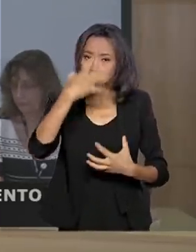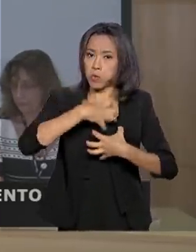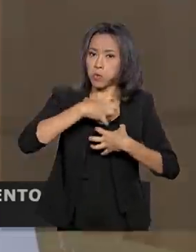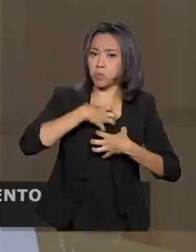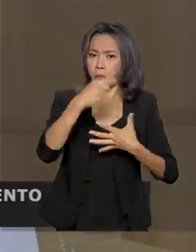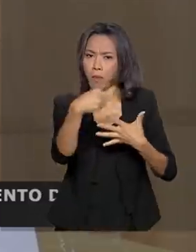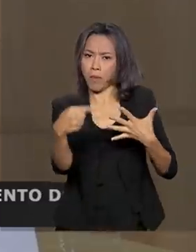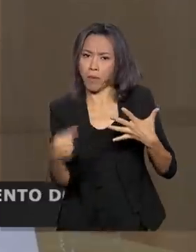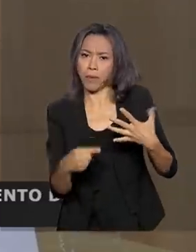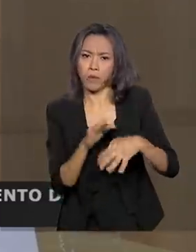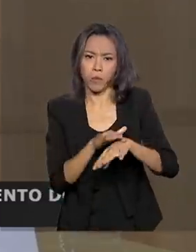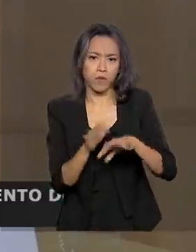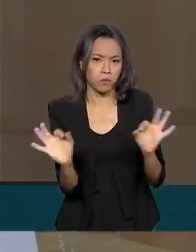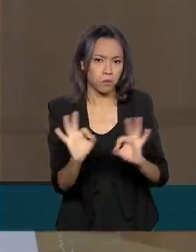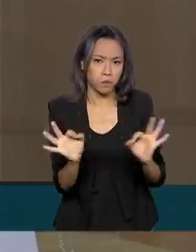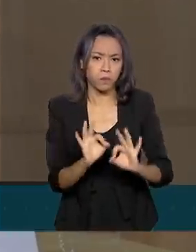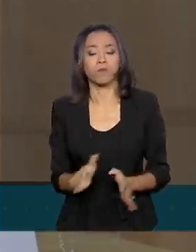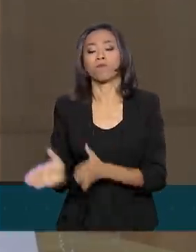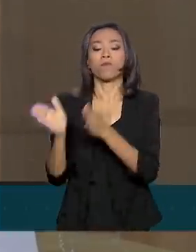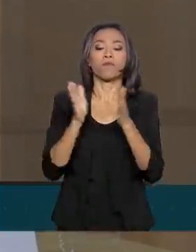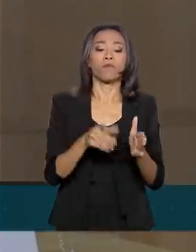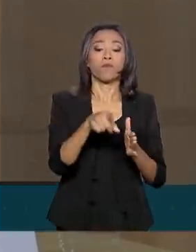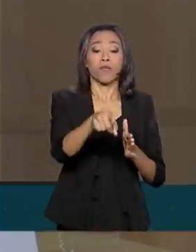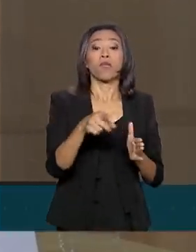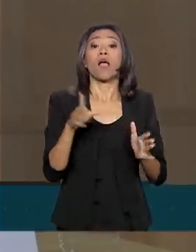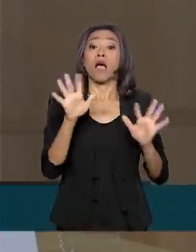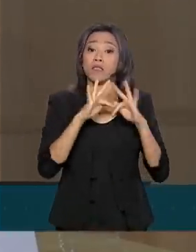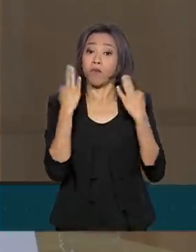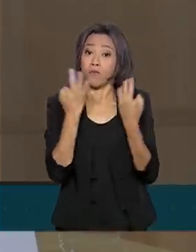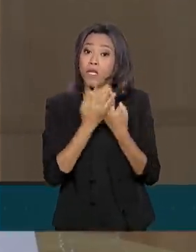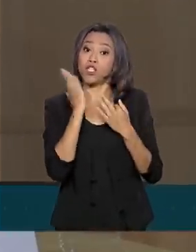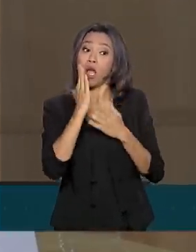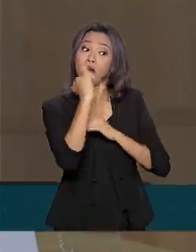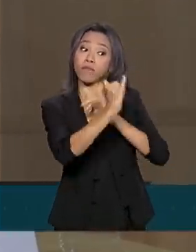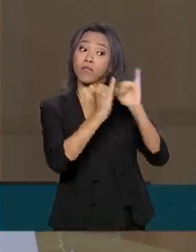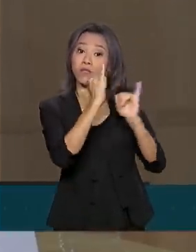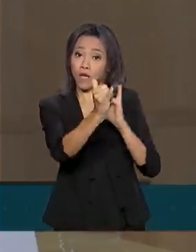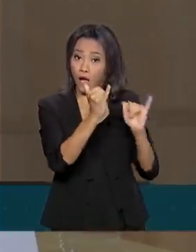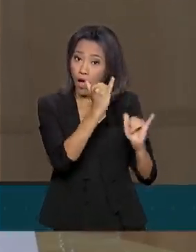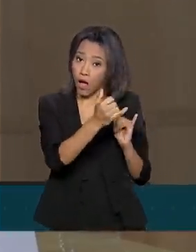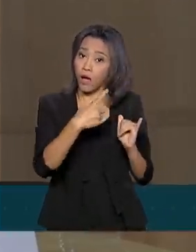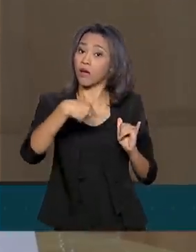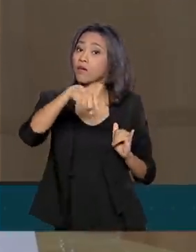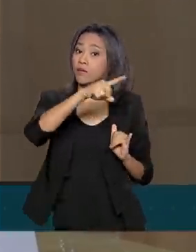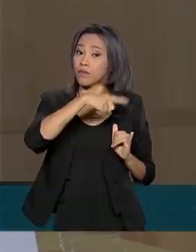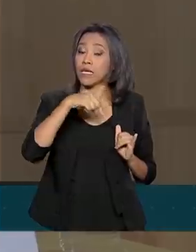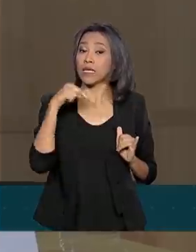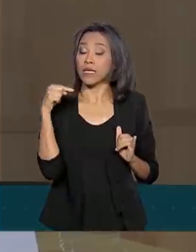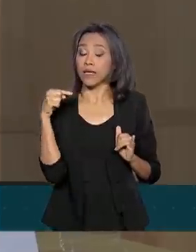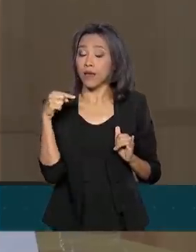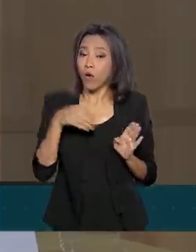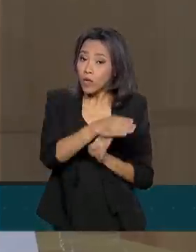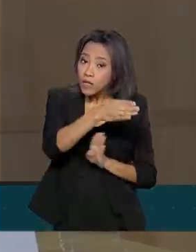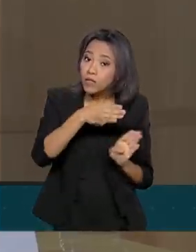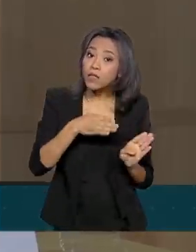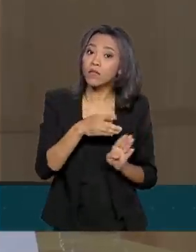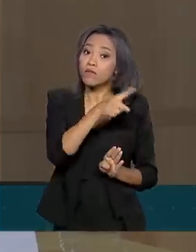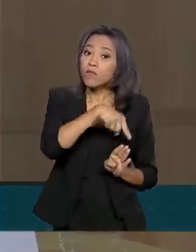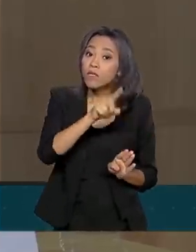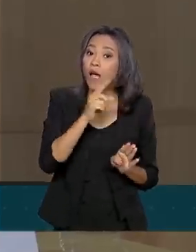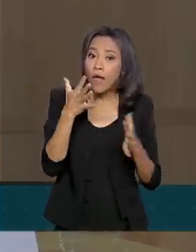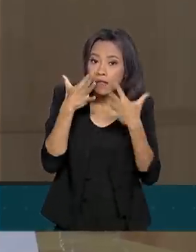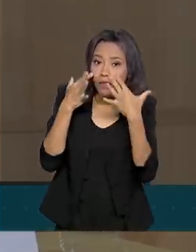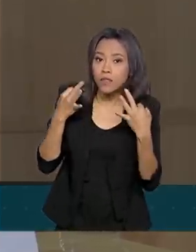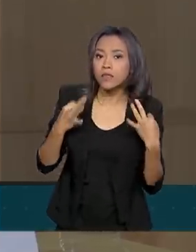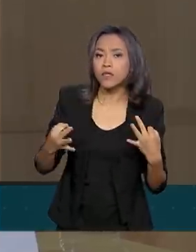doença. Os familiares já estão todos contatados. A orientação é que eles estejam atentos à